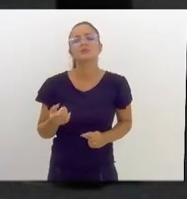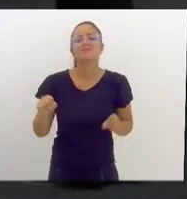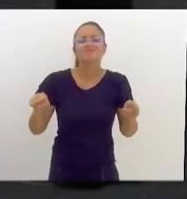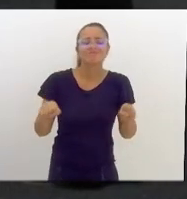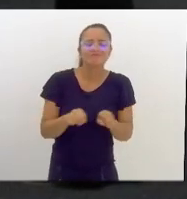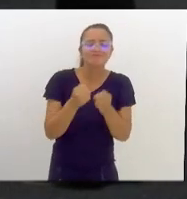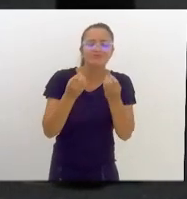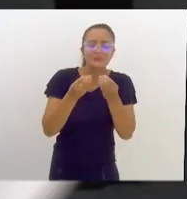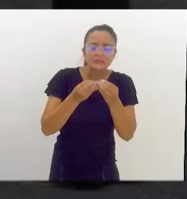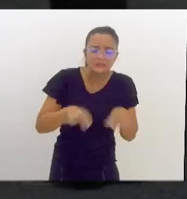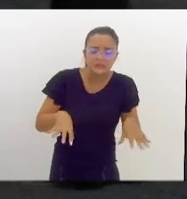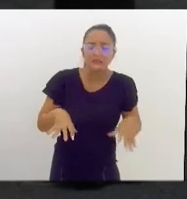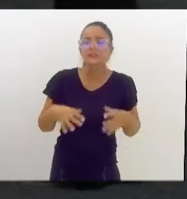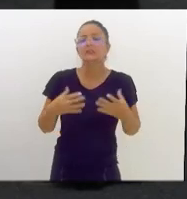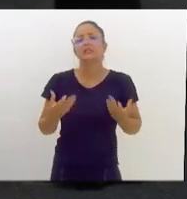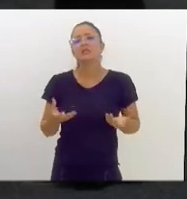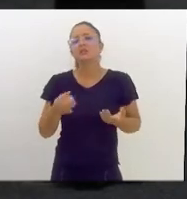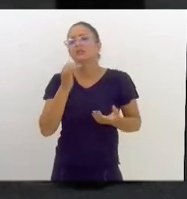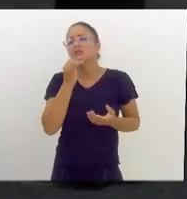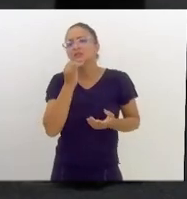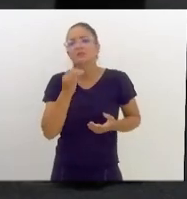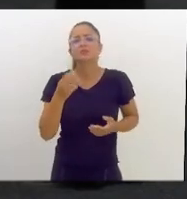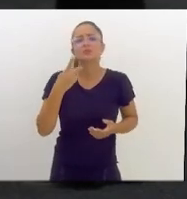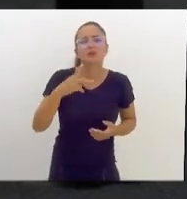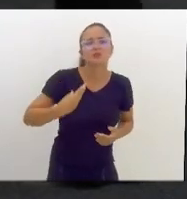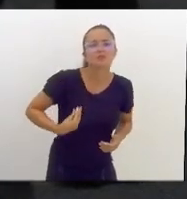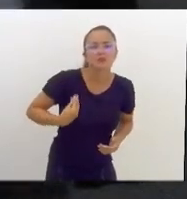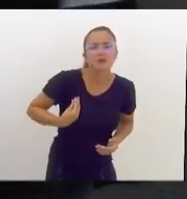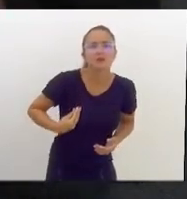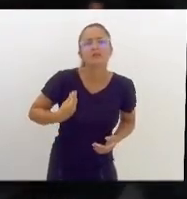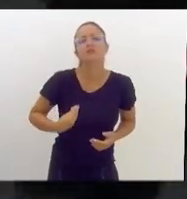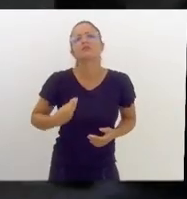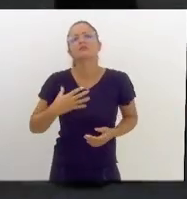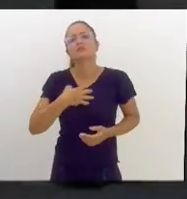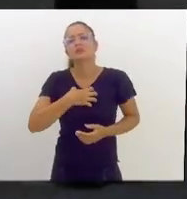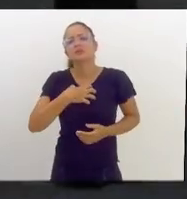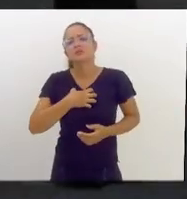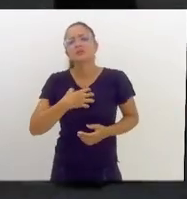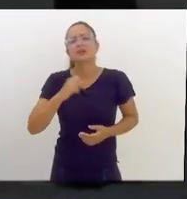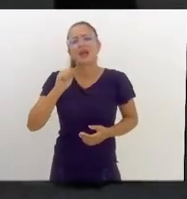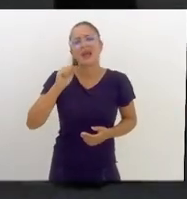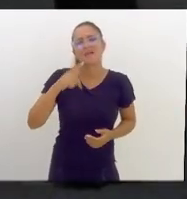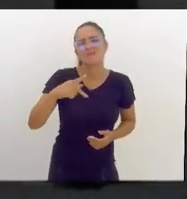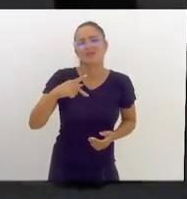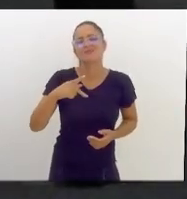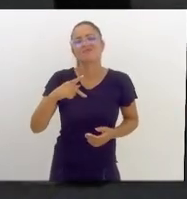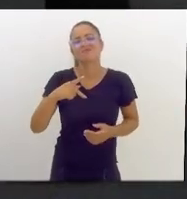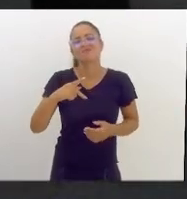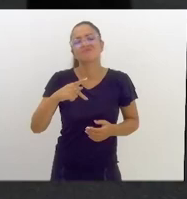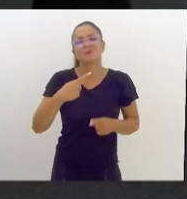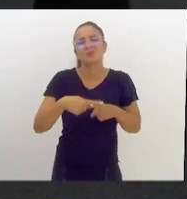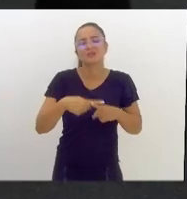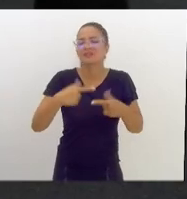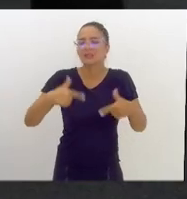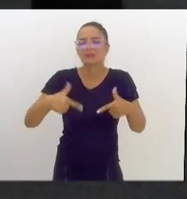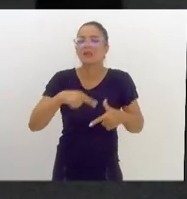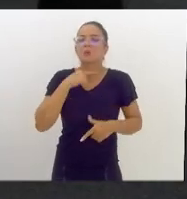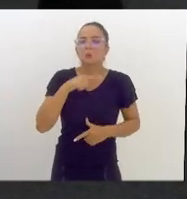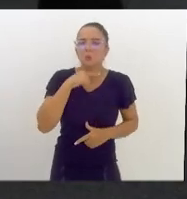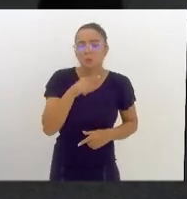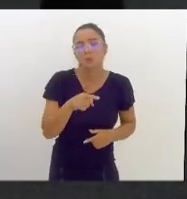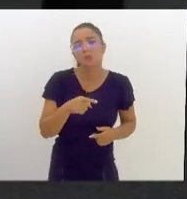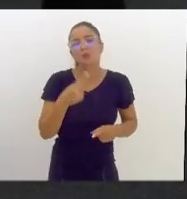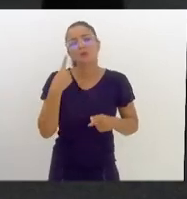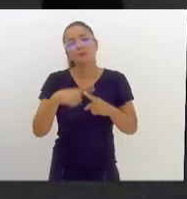prejuízo durante a sua vida, acarretando, assim, a aposentadoria por invalidez. O que a gente, na